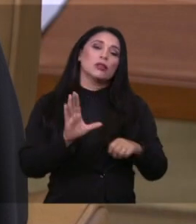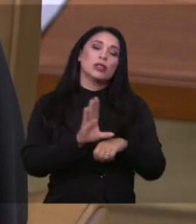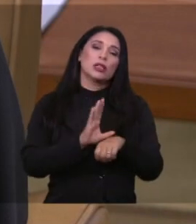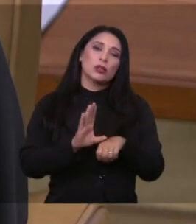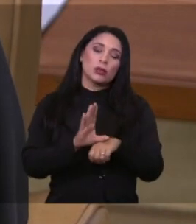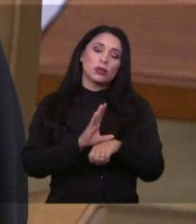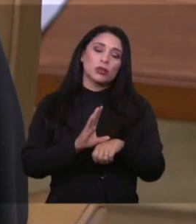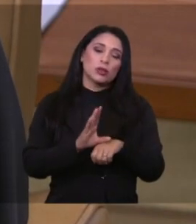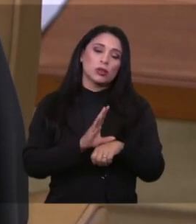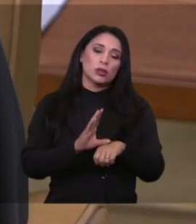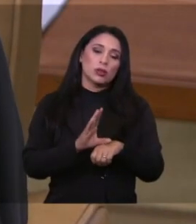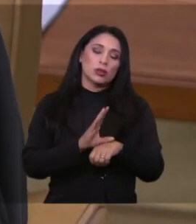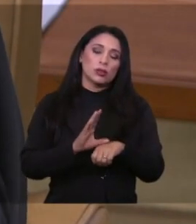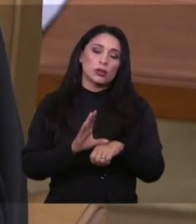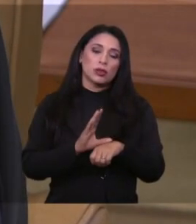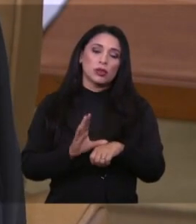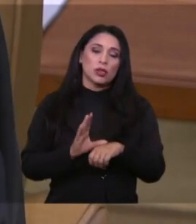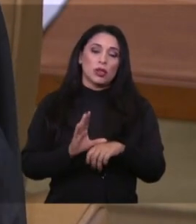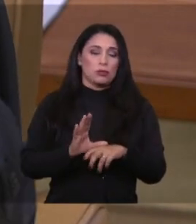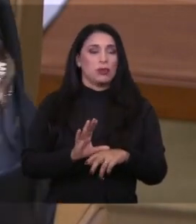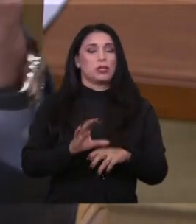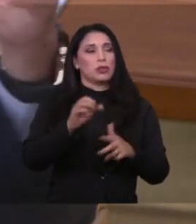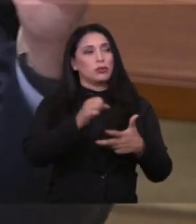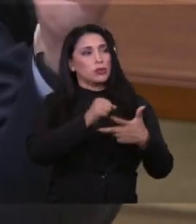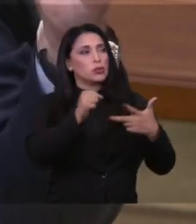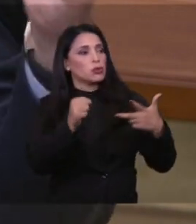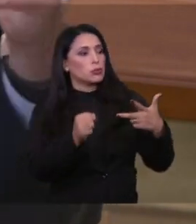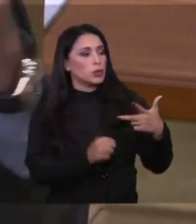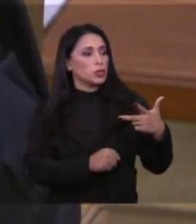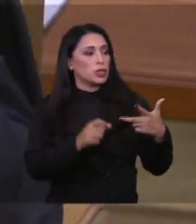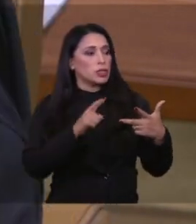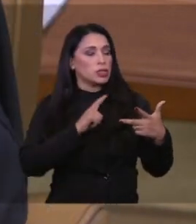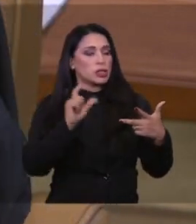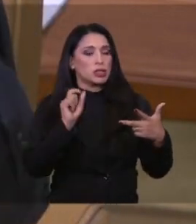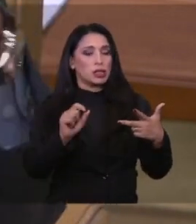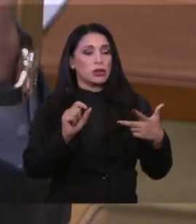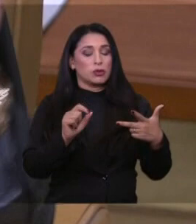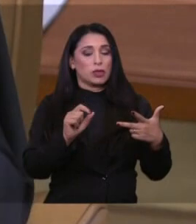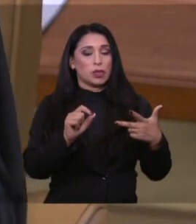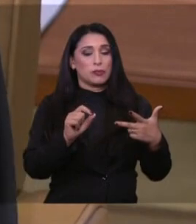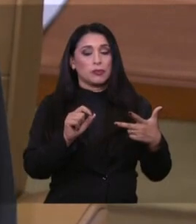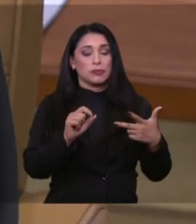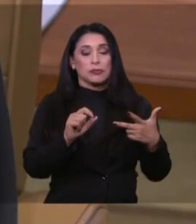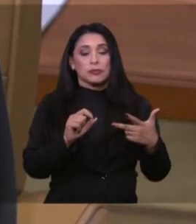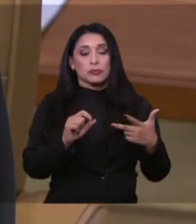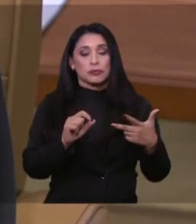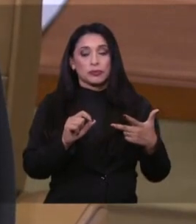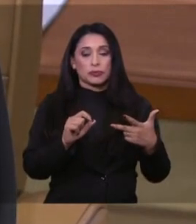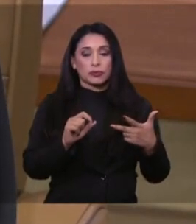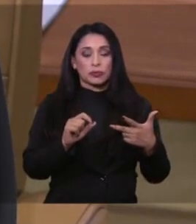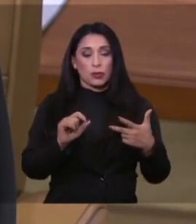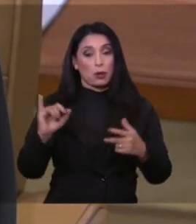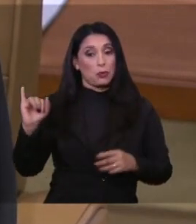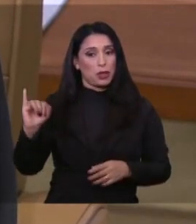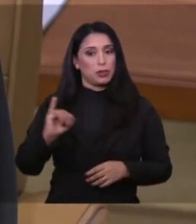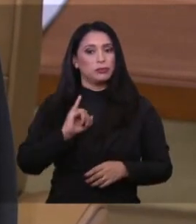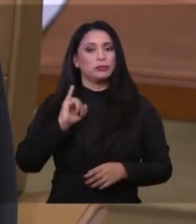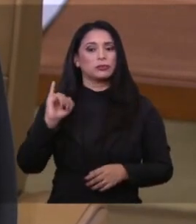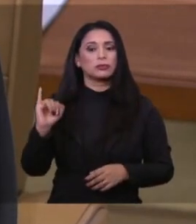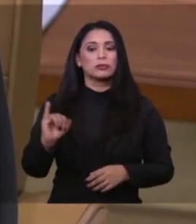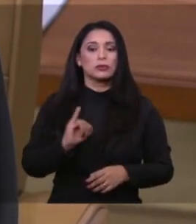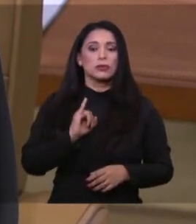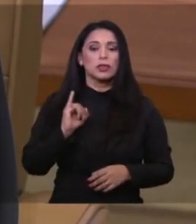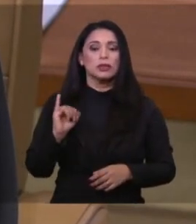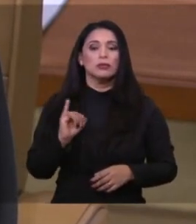constitucional de separação dos poderes, que tem uma envergadura e uma